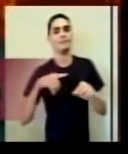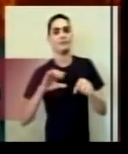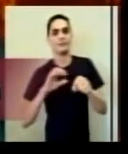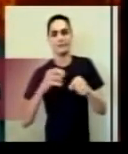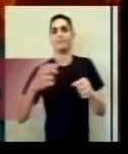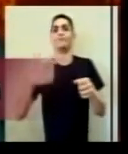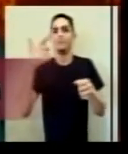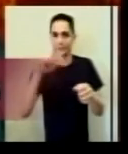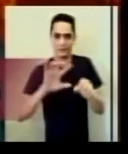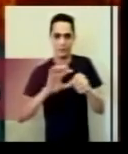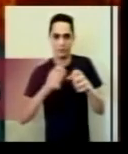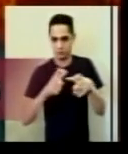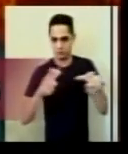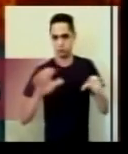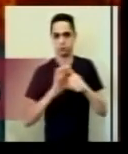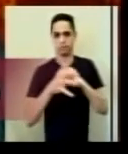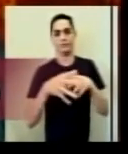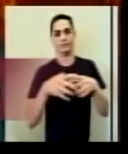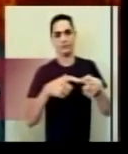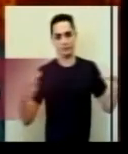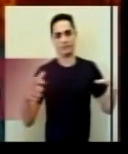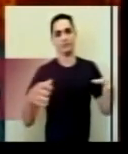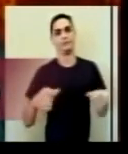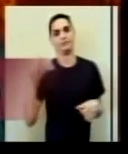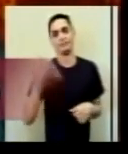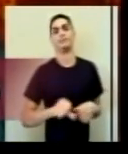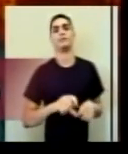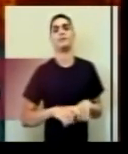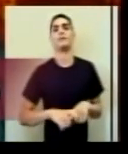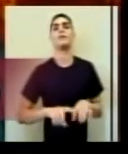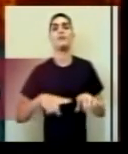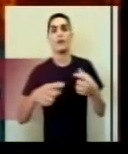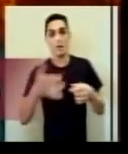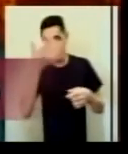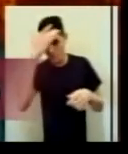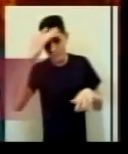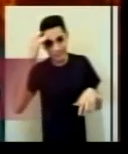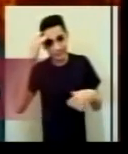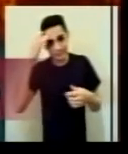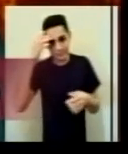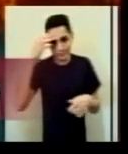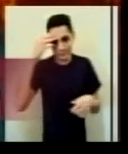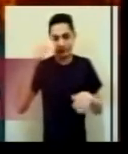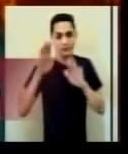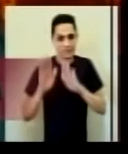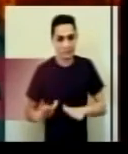que a gente chama. Aqueles indivíduos que estavam enclausulados, que não estavam saindo, que